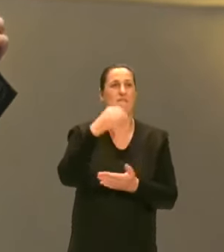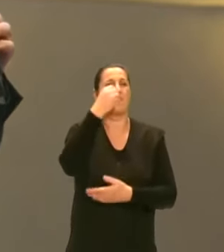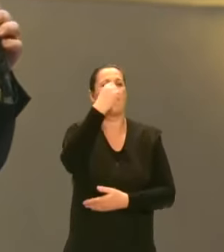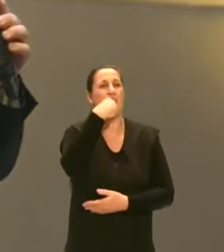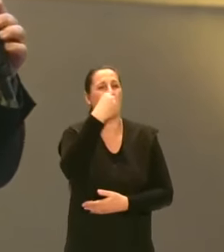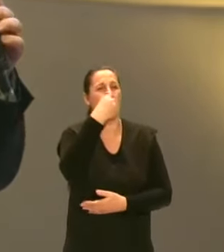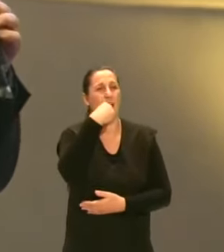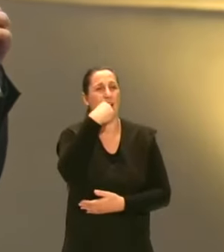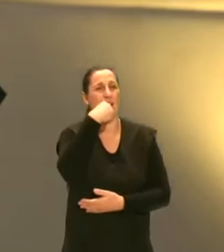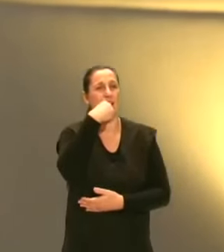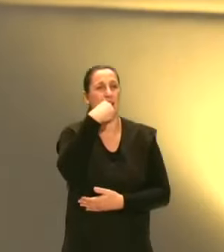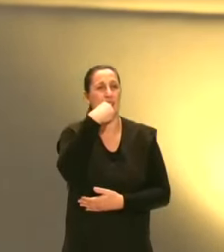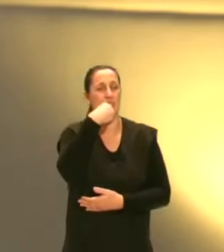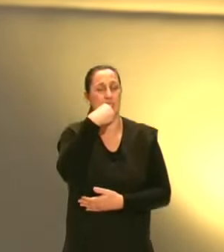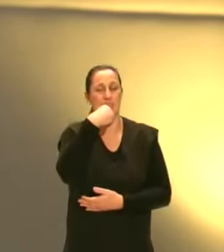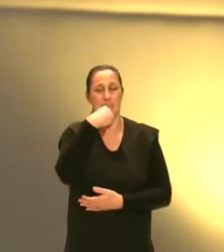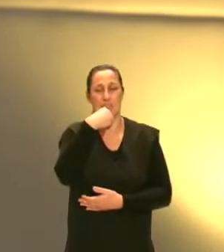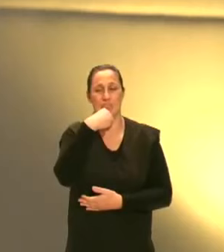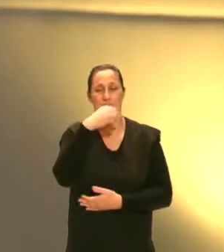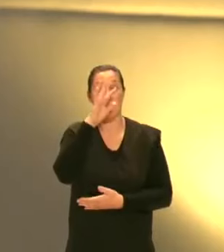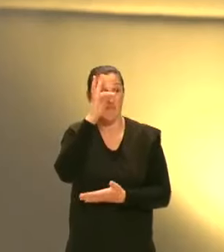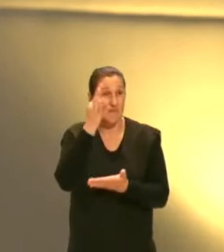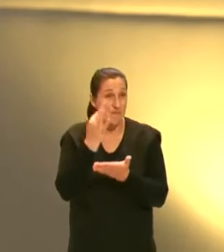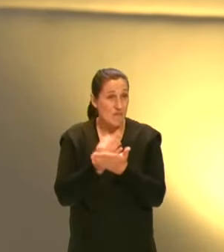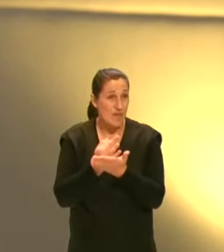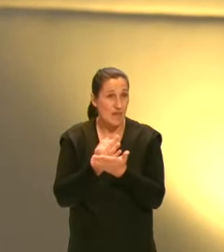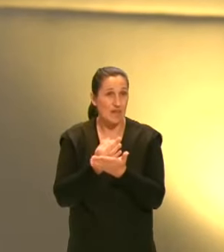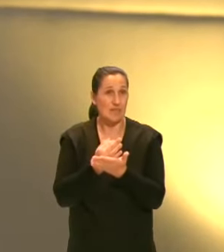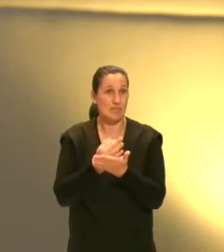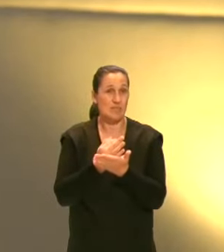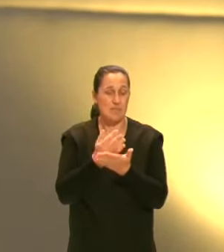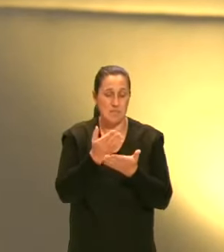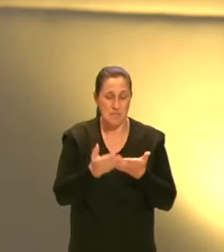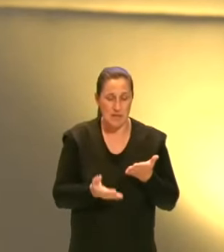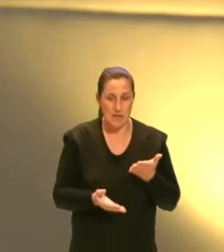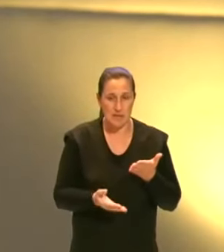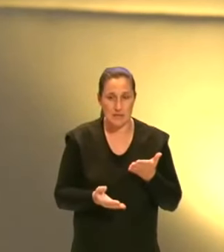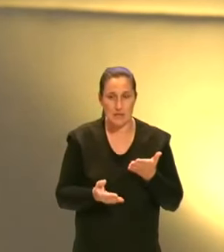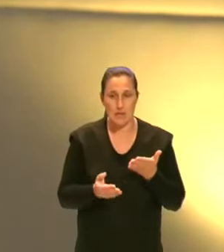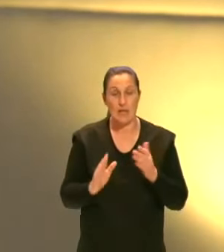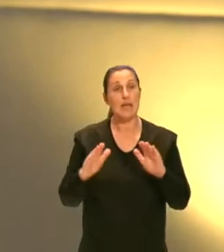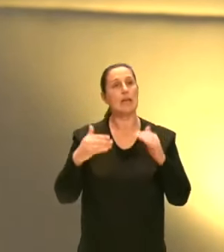A fé. E de repente, aquele médico